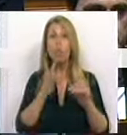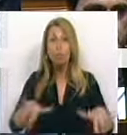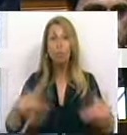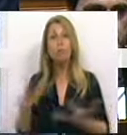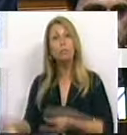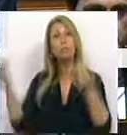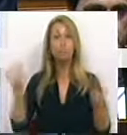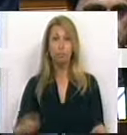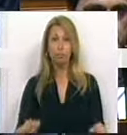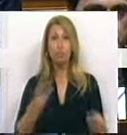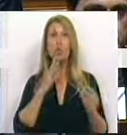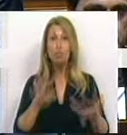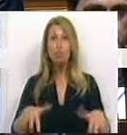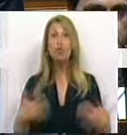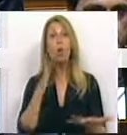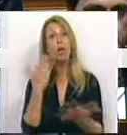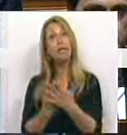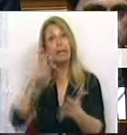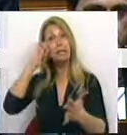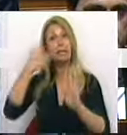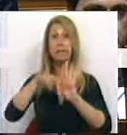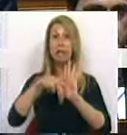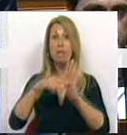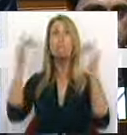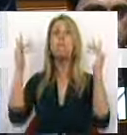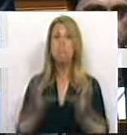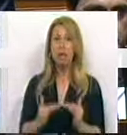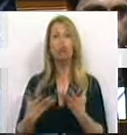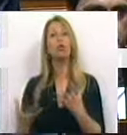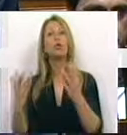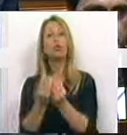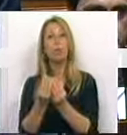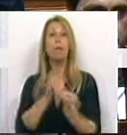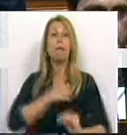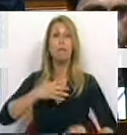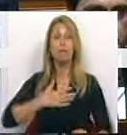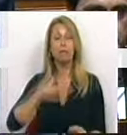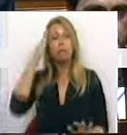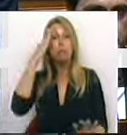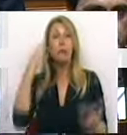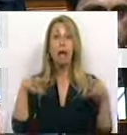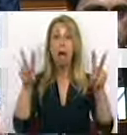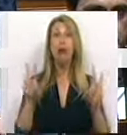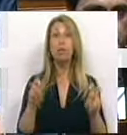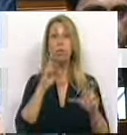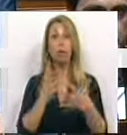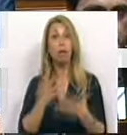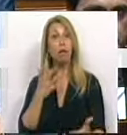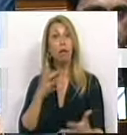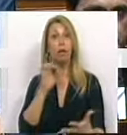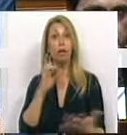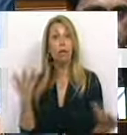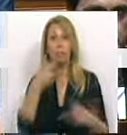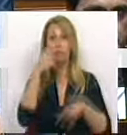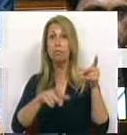e que possa minorar esse efeito negativo junto das empresas. Creio que é um assunto que é relevante para